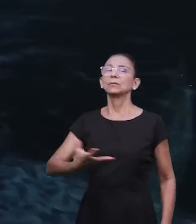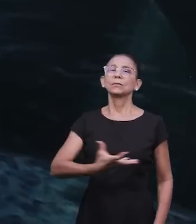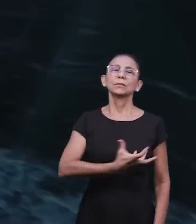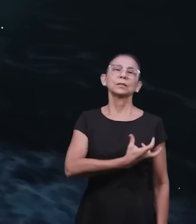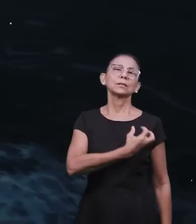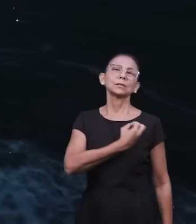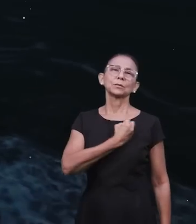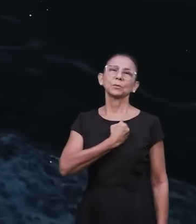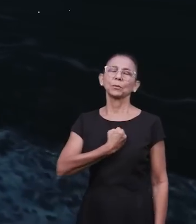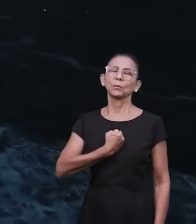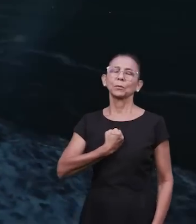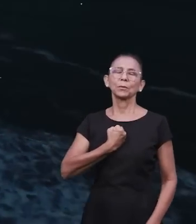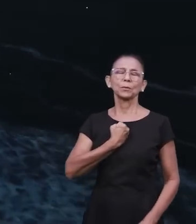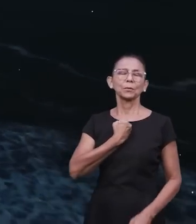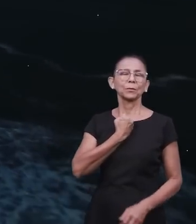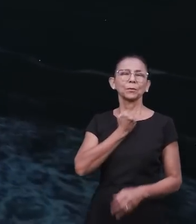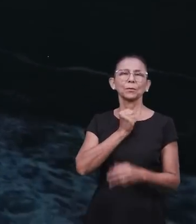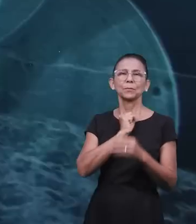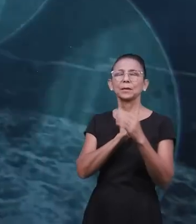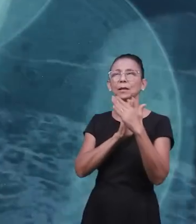momento.